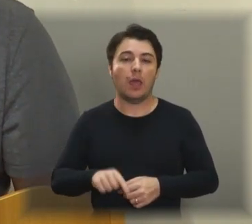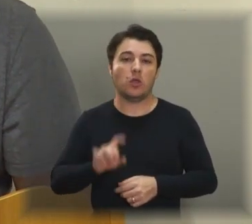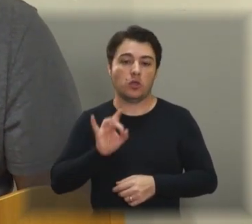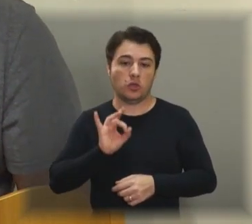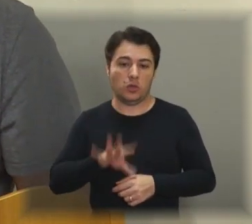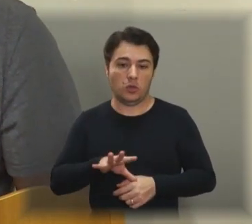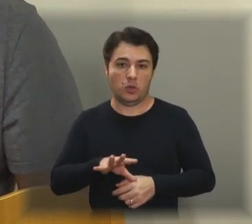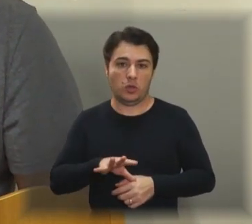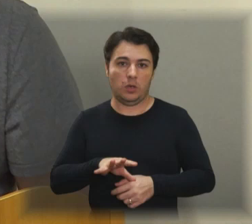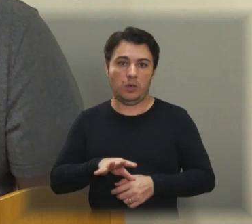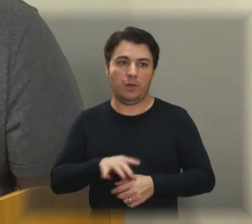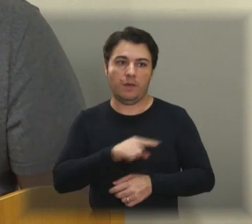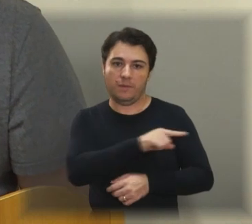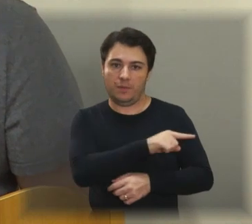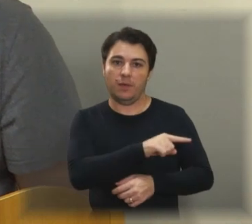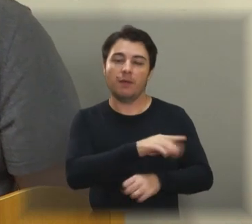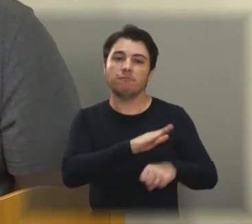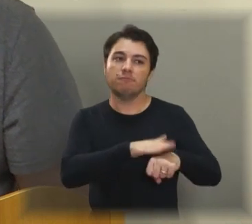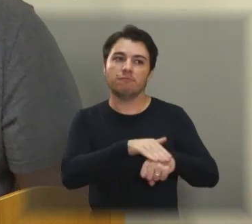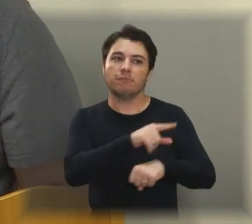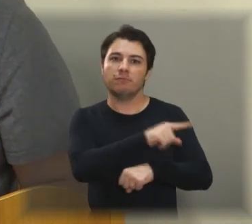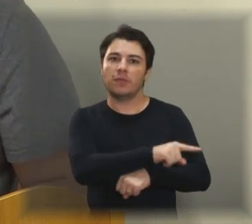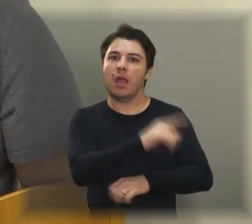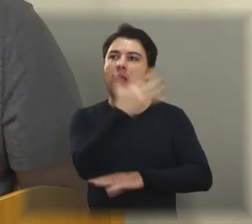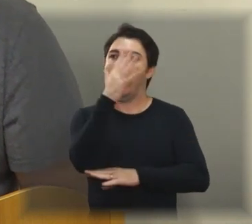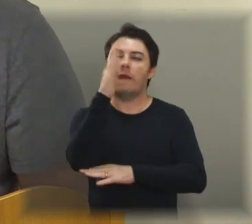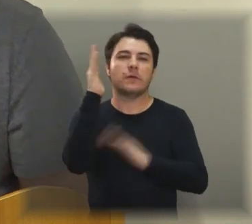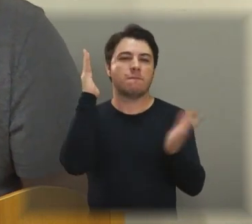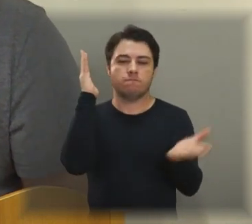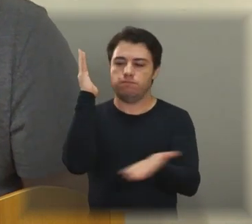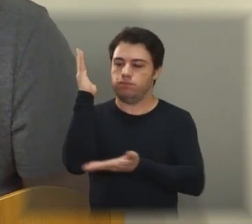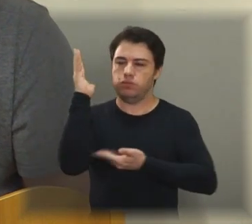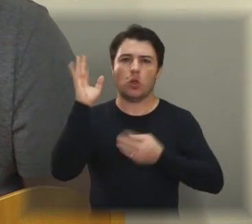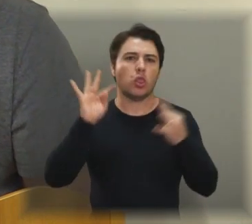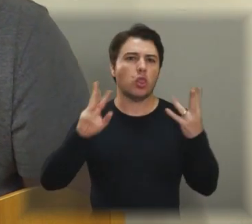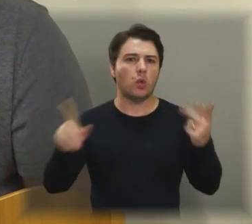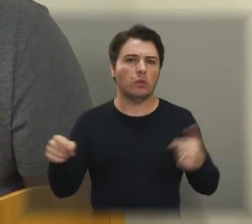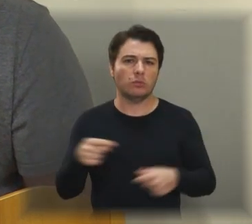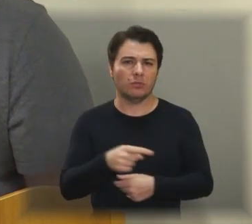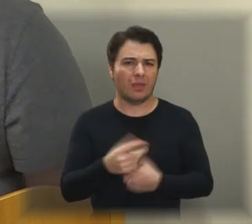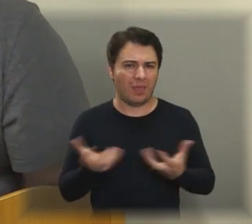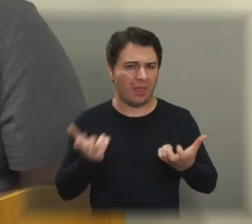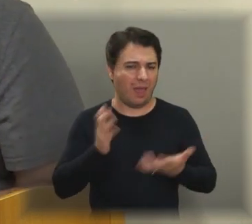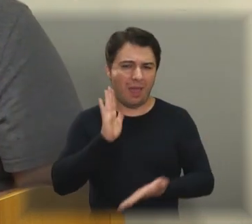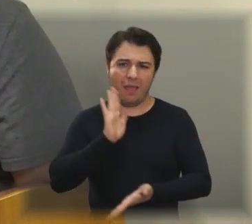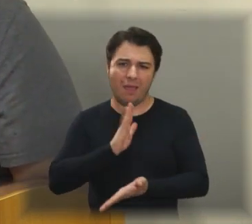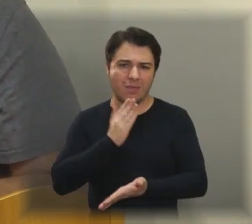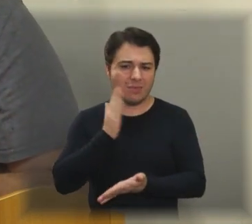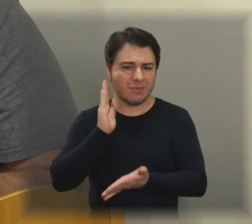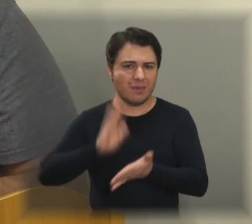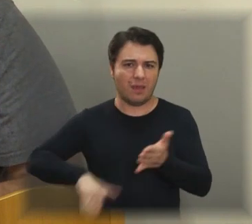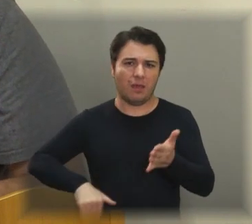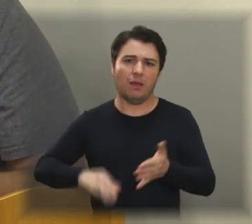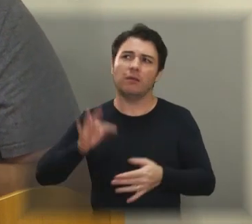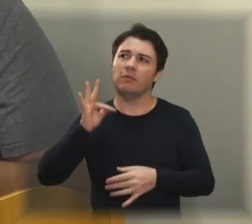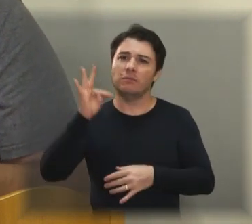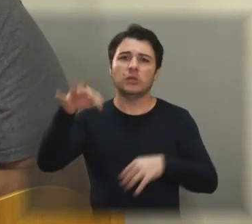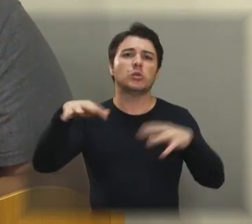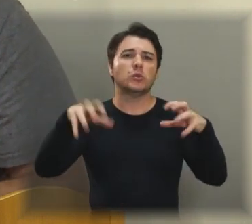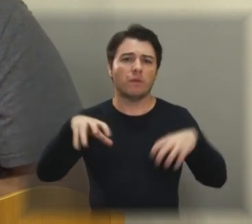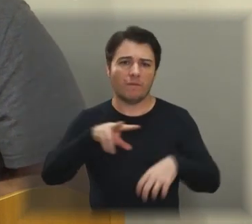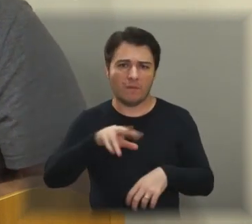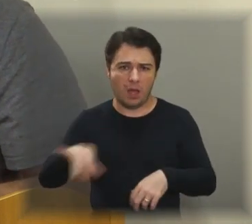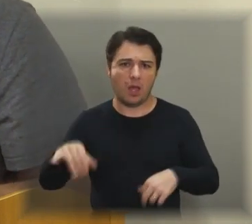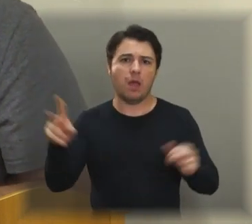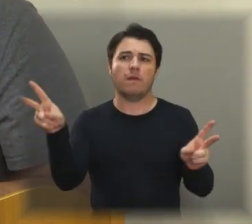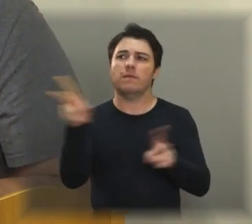intervenção né da forma como se espera em todas as árvores que estão debaixo de infecção no município vai continuar chovendo vai continuar